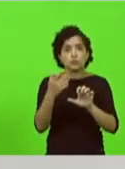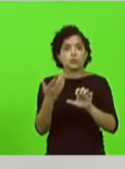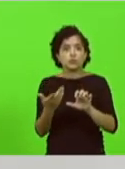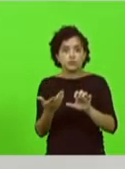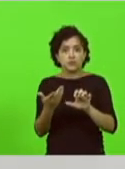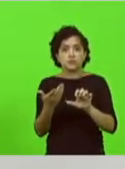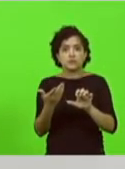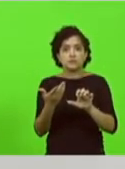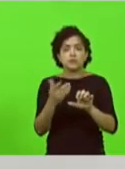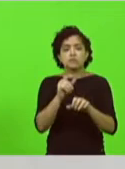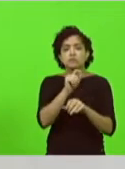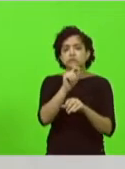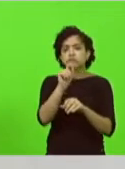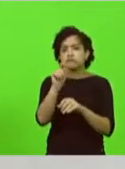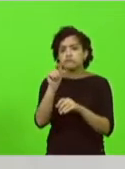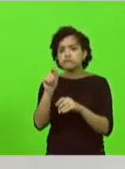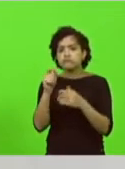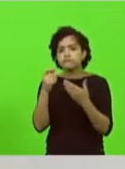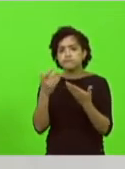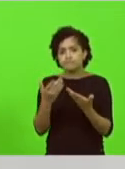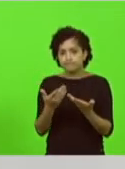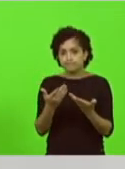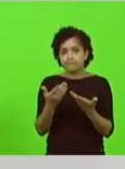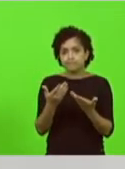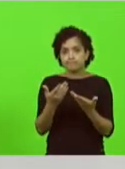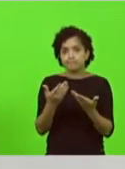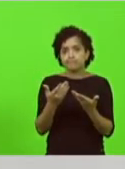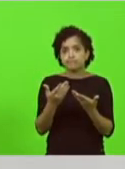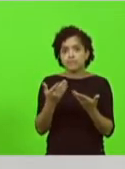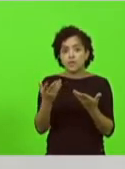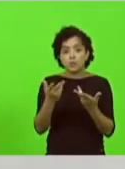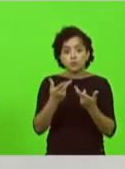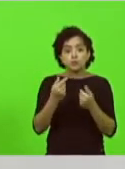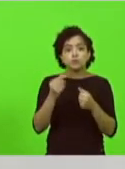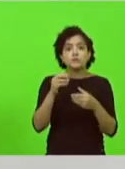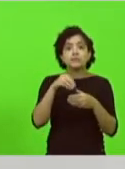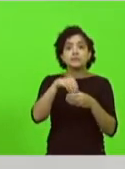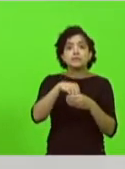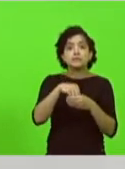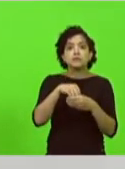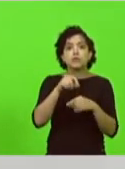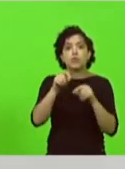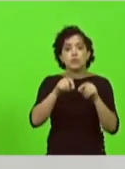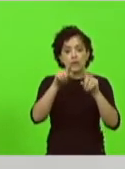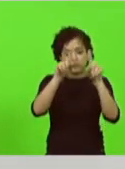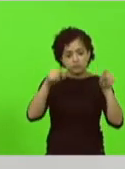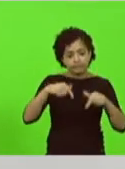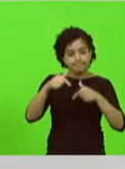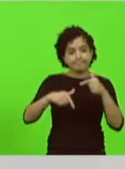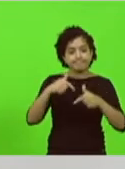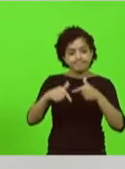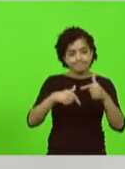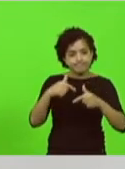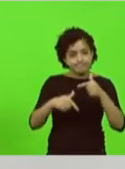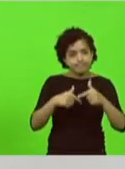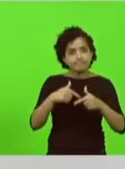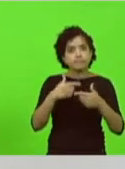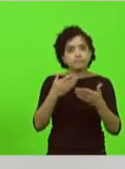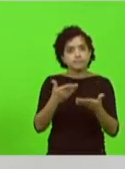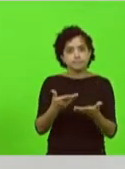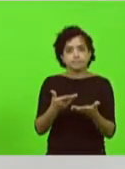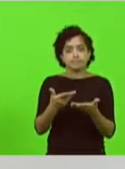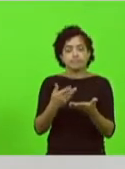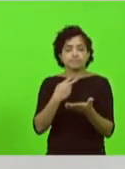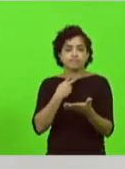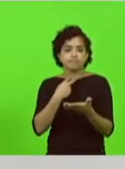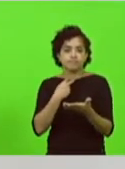o que você tem de mais precioso dentro da sua empresa é o seu colaborador. Não faça isso com ele,